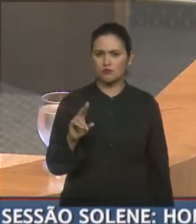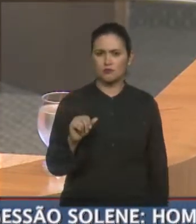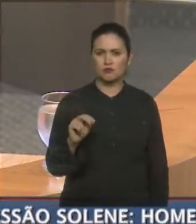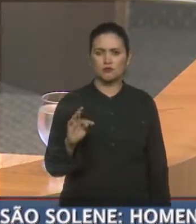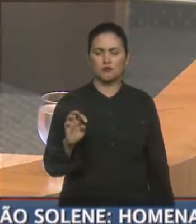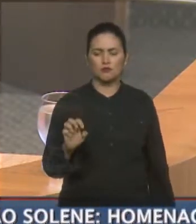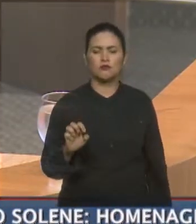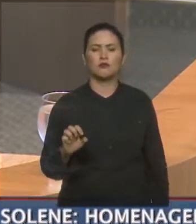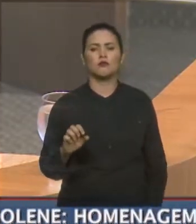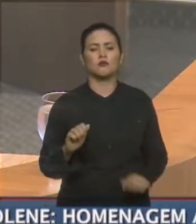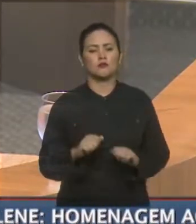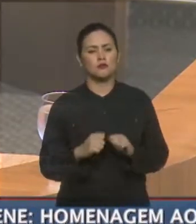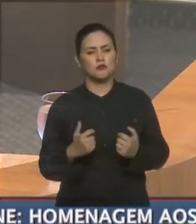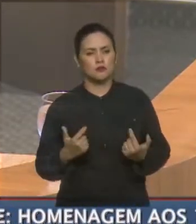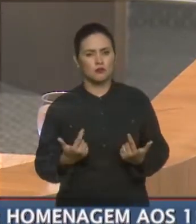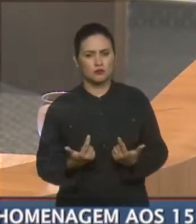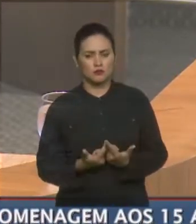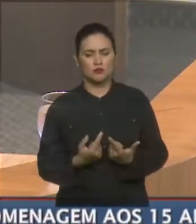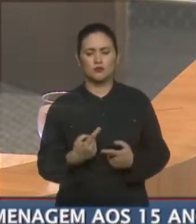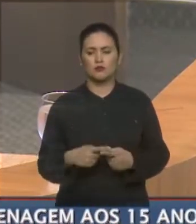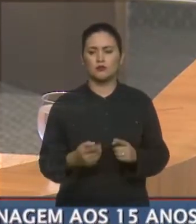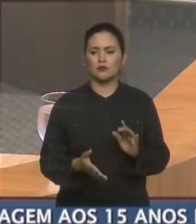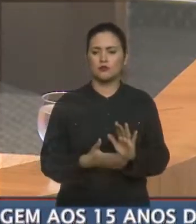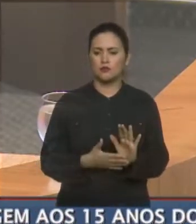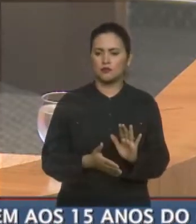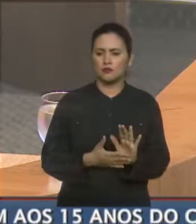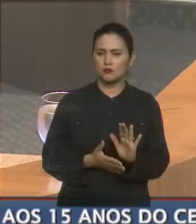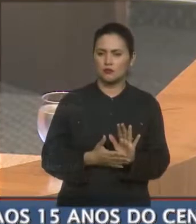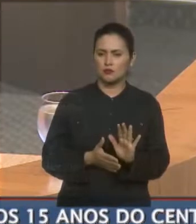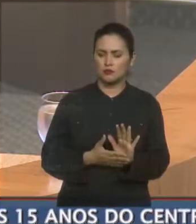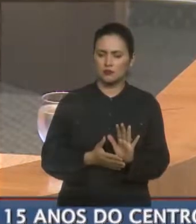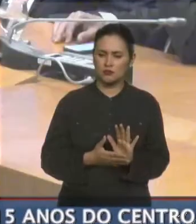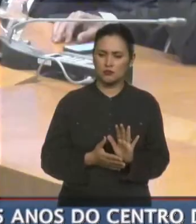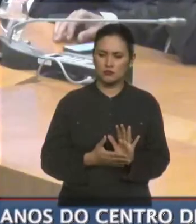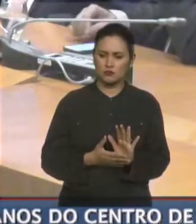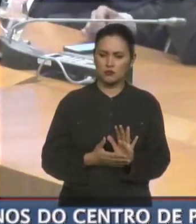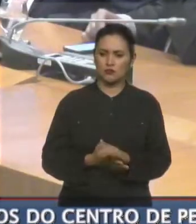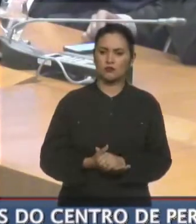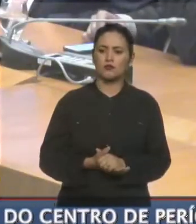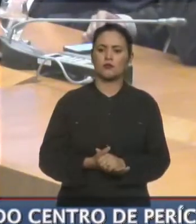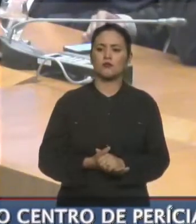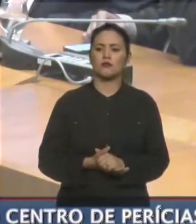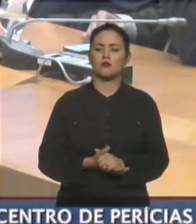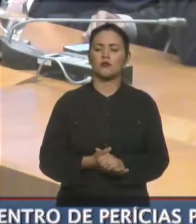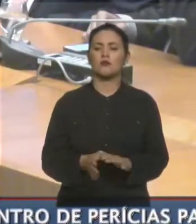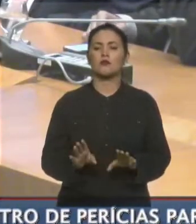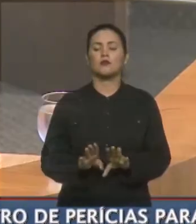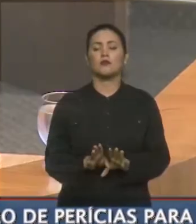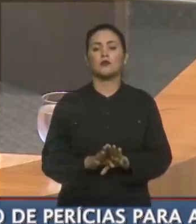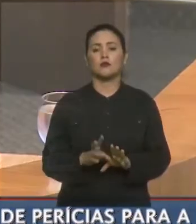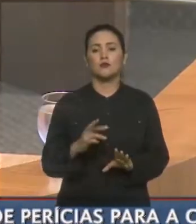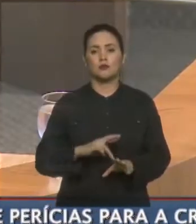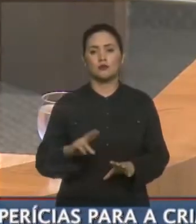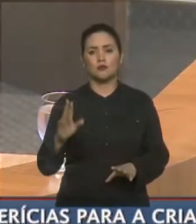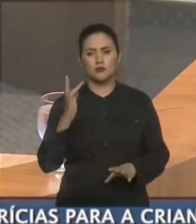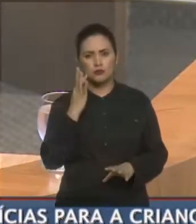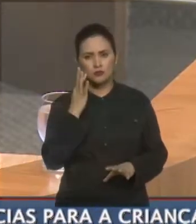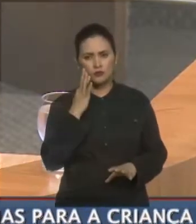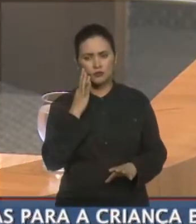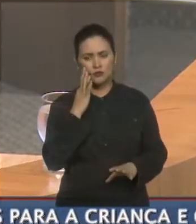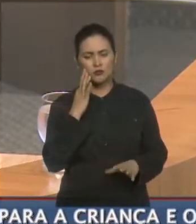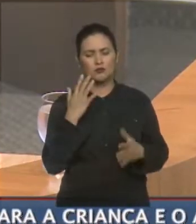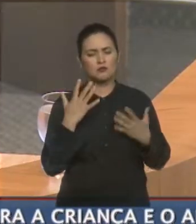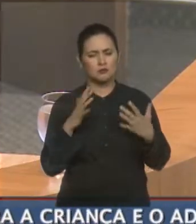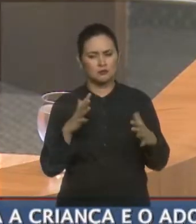Assembleia Legislativa por essa iniciativa aqui presidida pelo deputado Zito Rolim, mas também, em nome do governador Flávio Dino, parabenizar todos